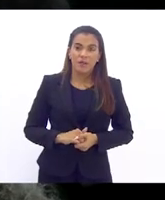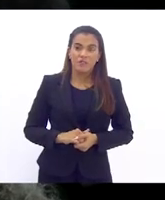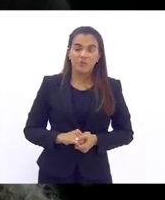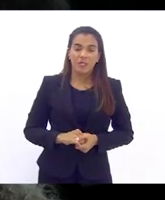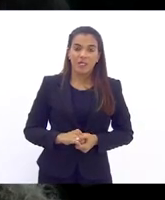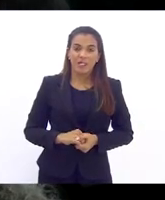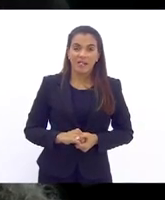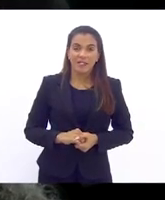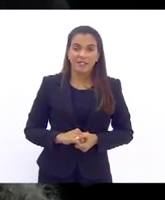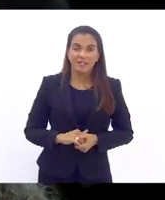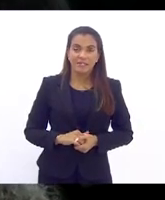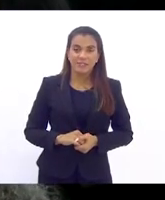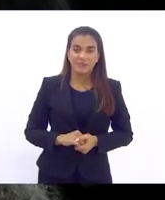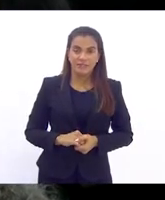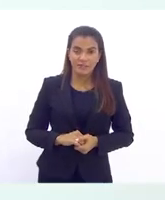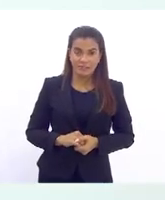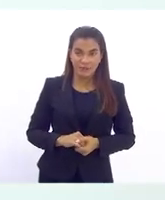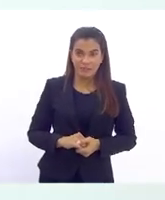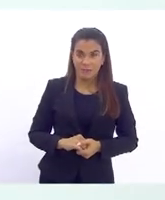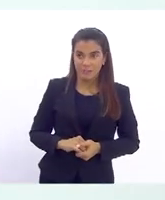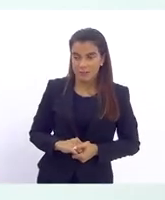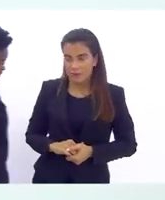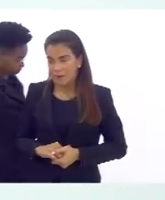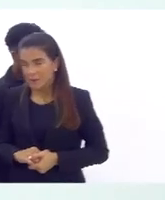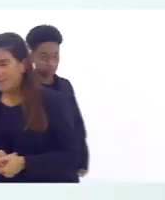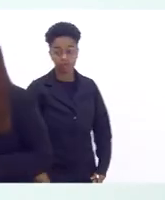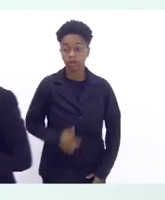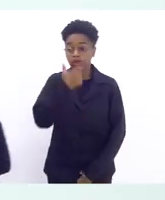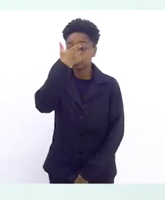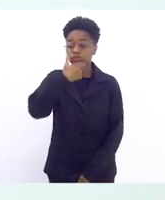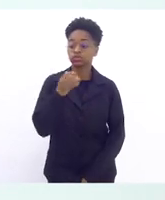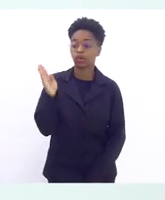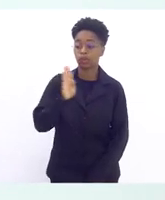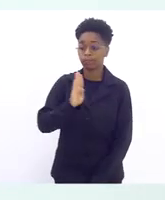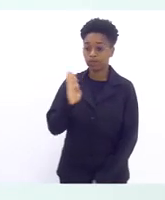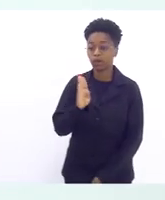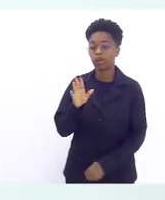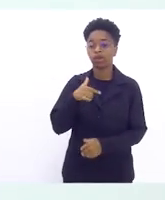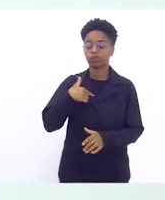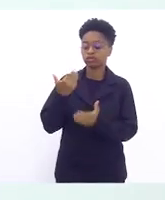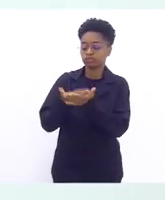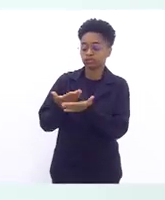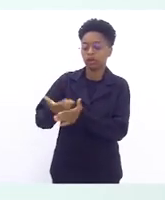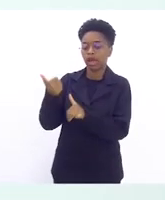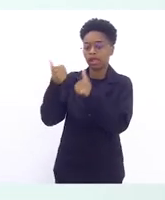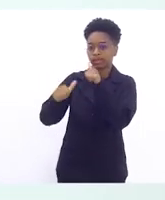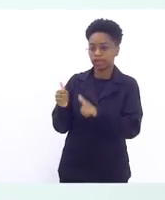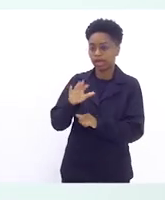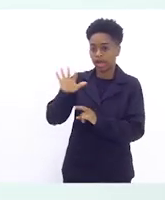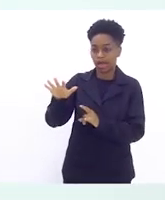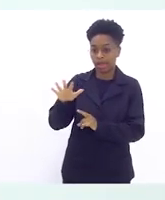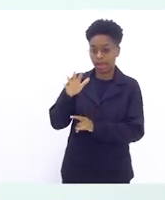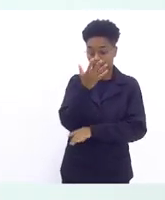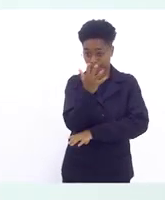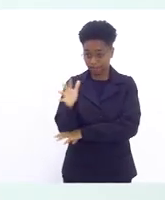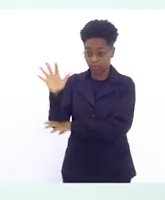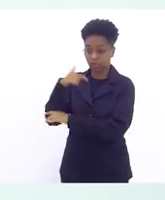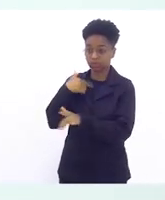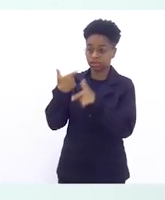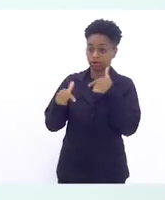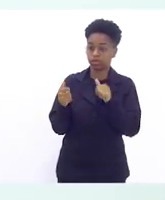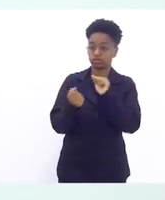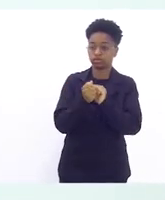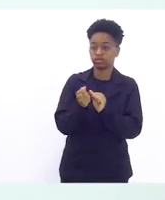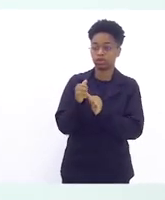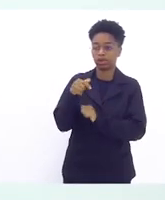todos os presentes meu nome é Ricardo sou biólogo sou pós-graduado em gestão ambiental trabalho com vereador Daniel Marques na câmara de Niterói